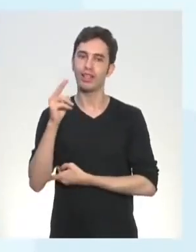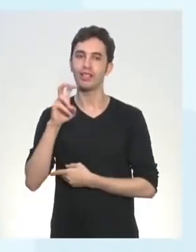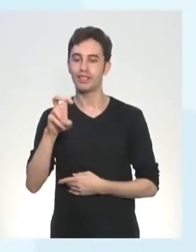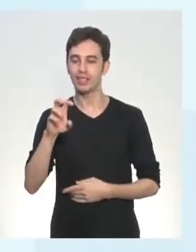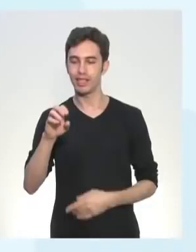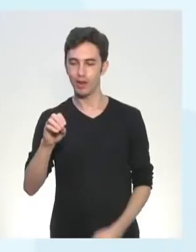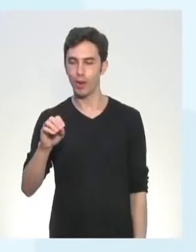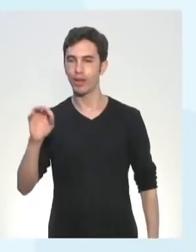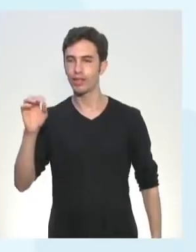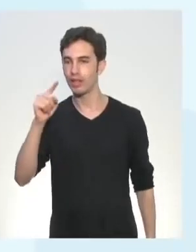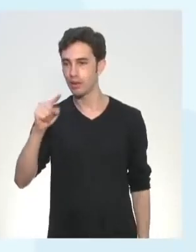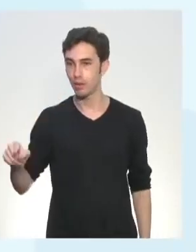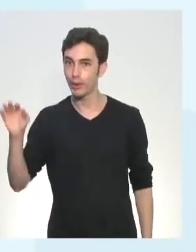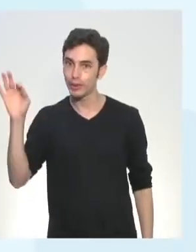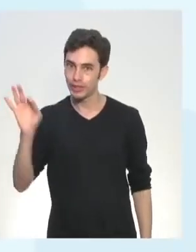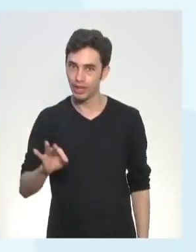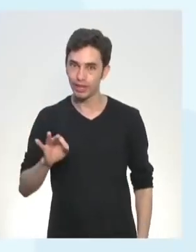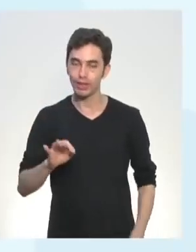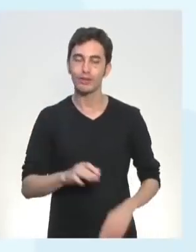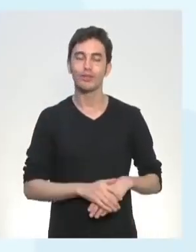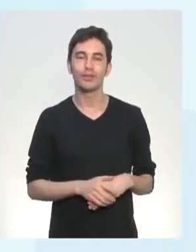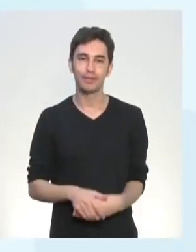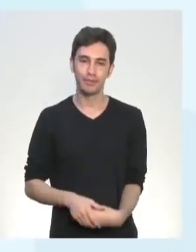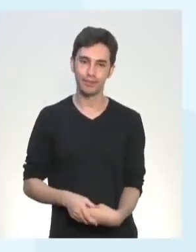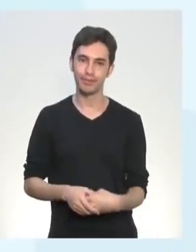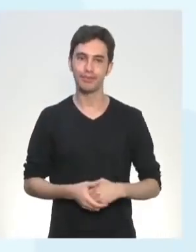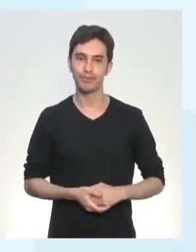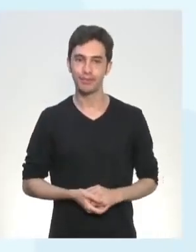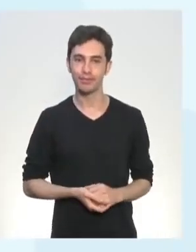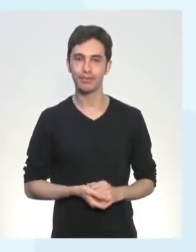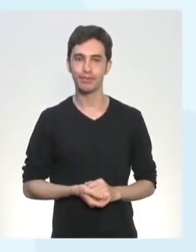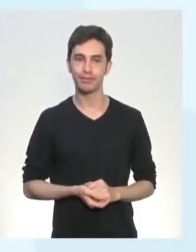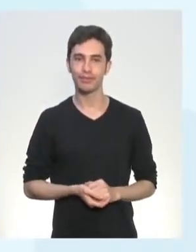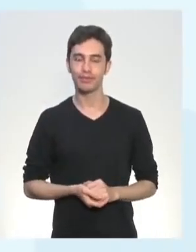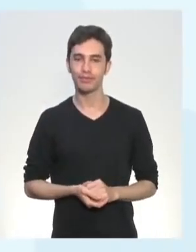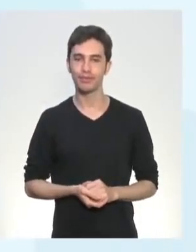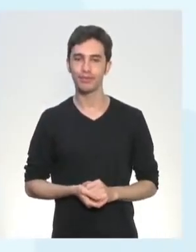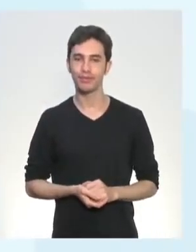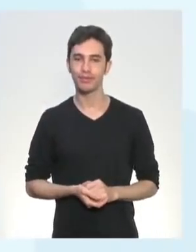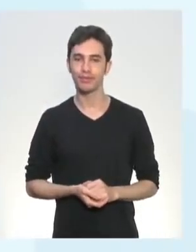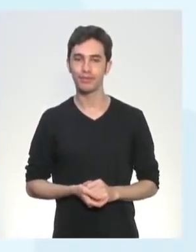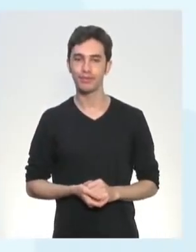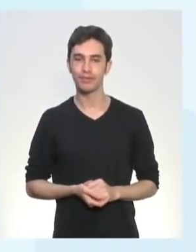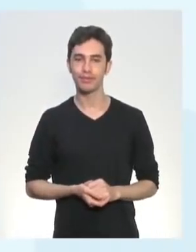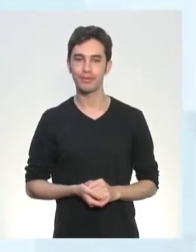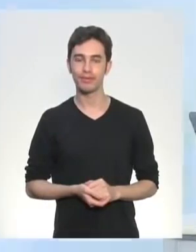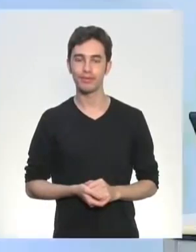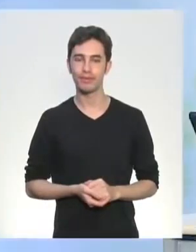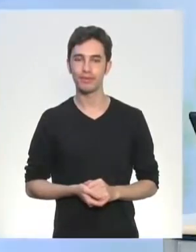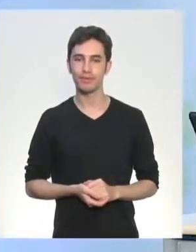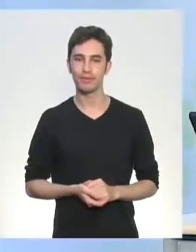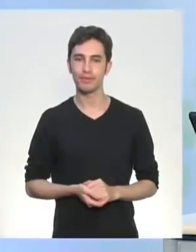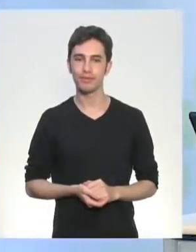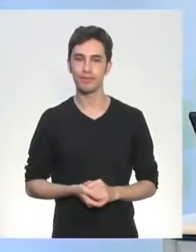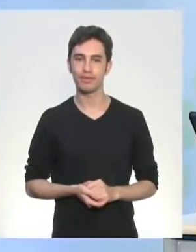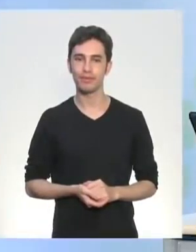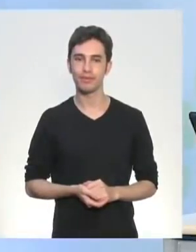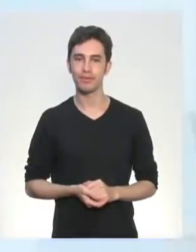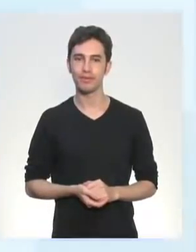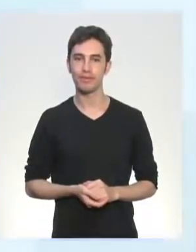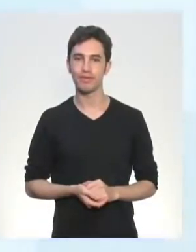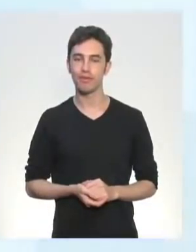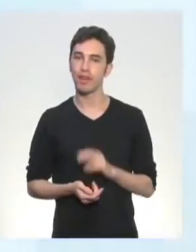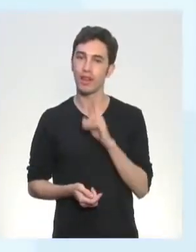aí 50%, 50 por 100. 50 e o símbolo de porcentagem do lado. Então, está aqui a